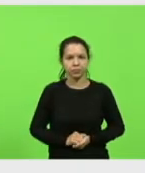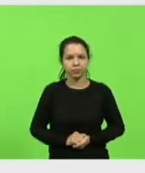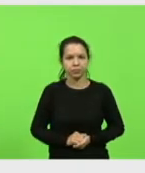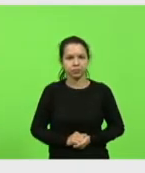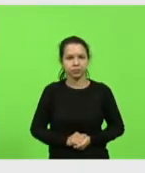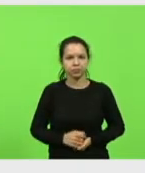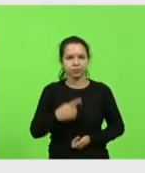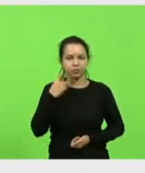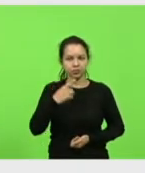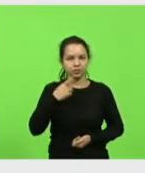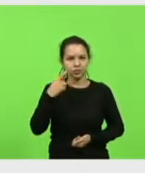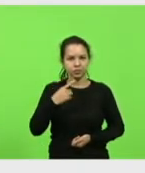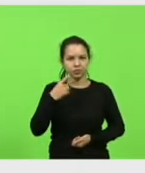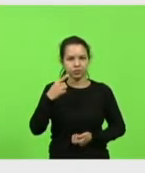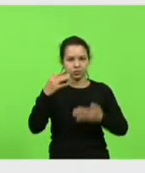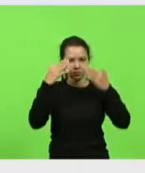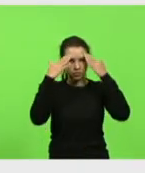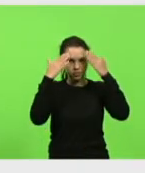Vota deputado Milton Albus.